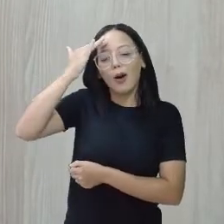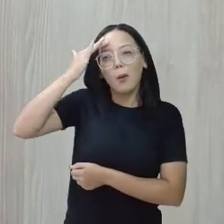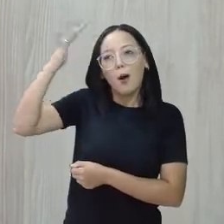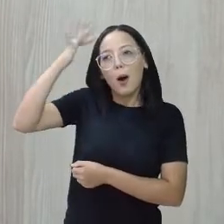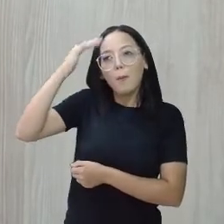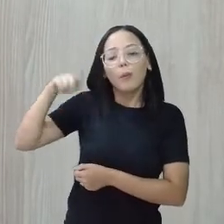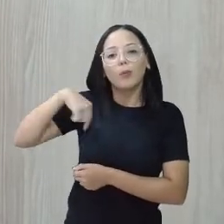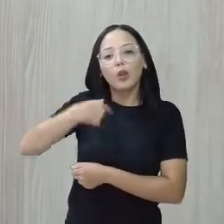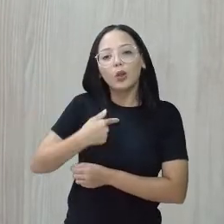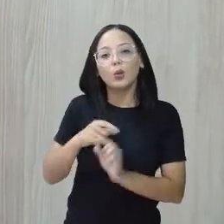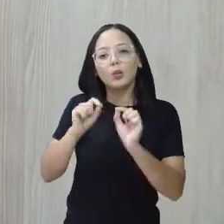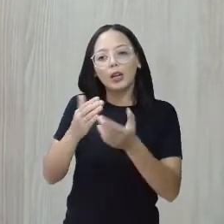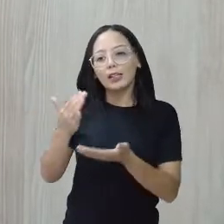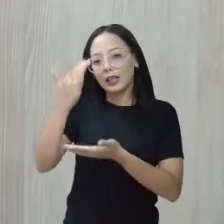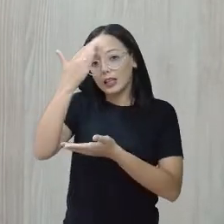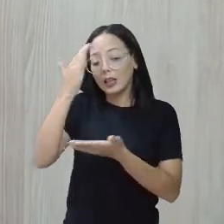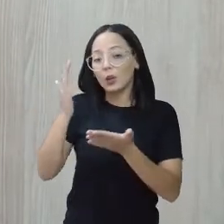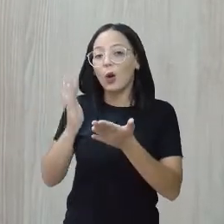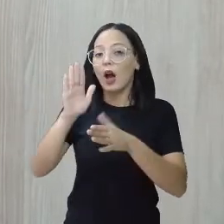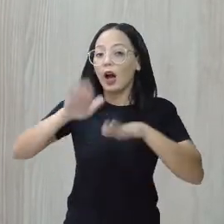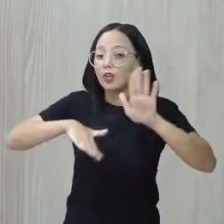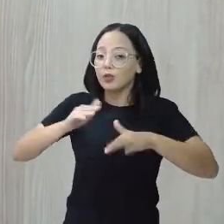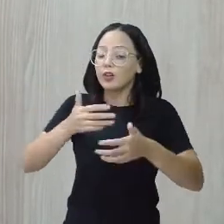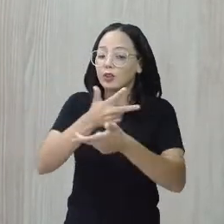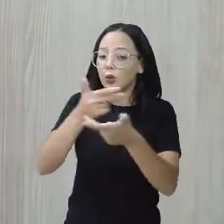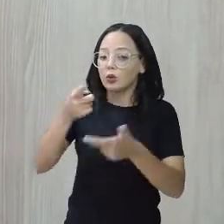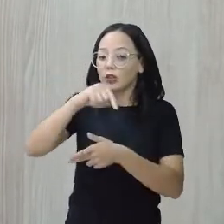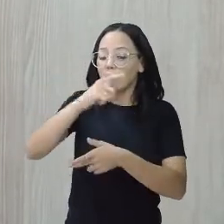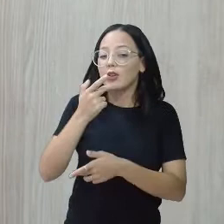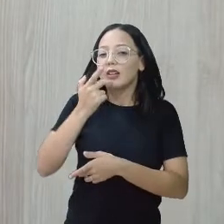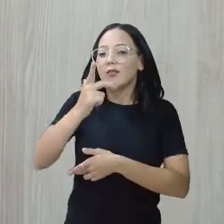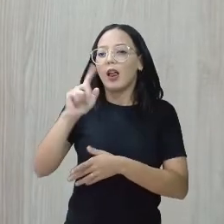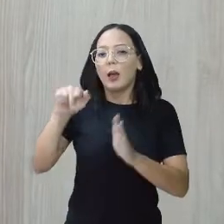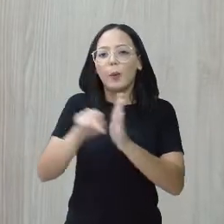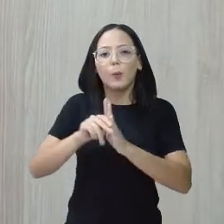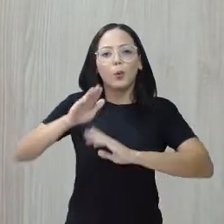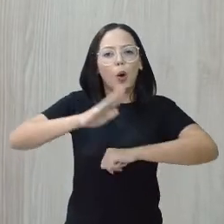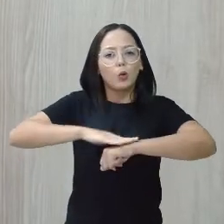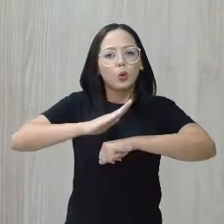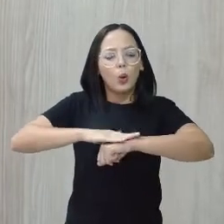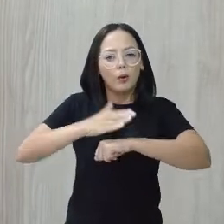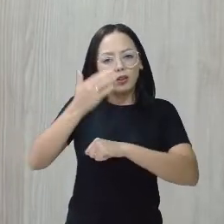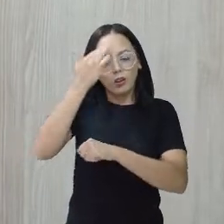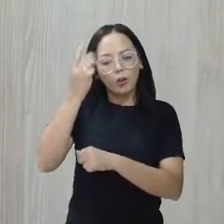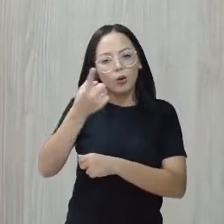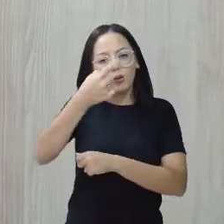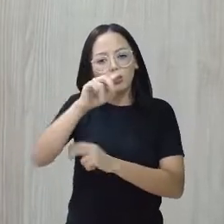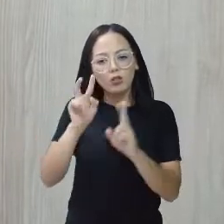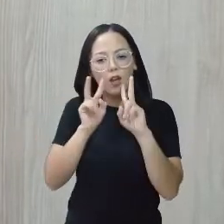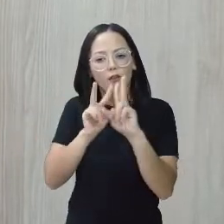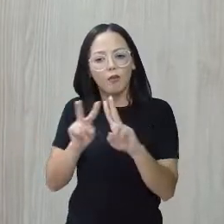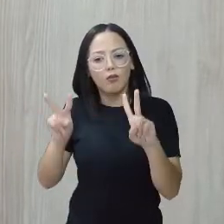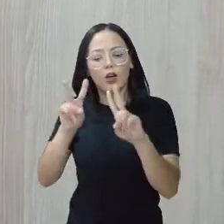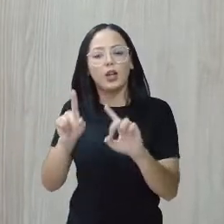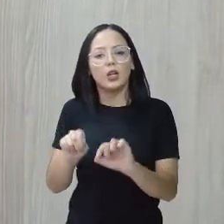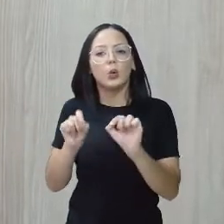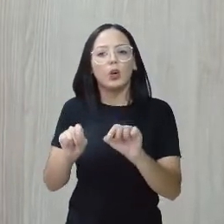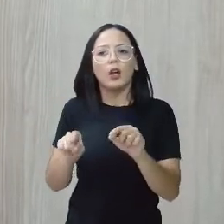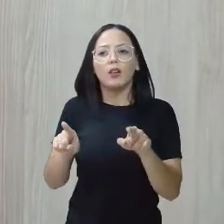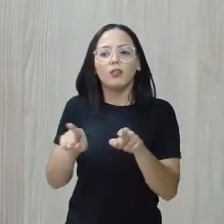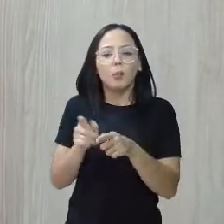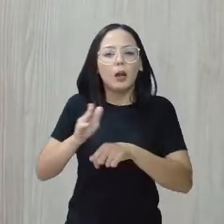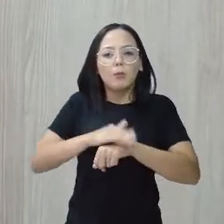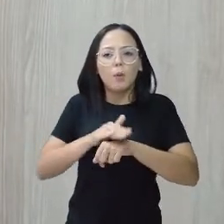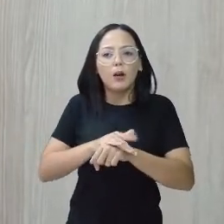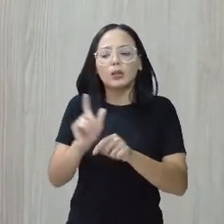gente vai captando. Às vezes são coisas que você acha que é tão automático, né? Você vê ali que você talvez na hora nem faça a